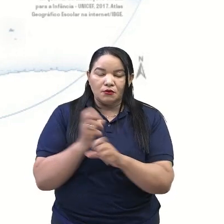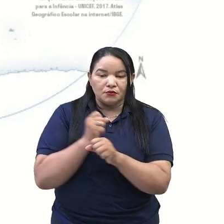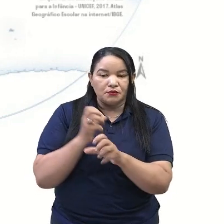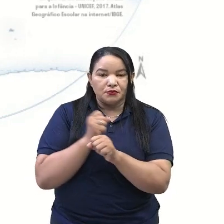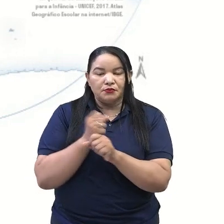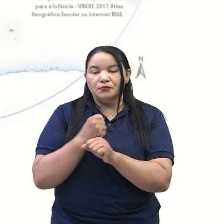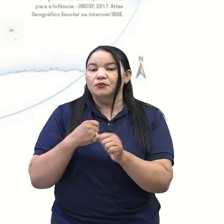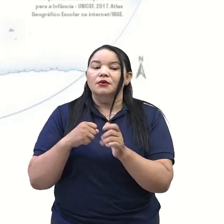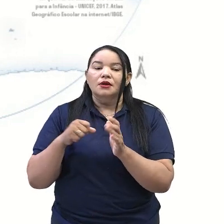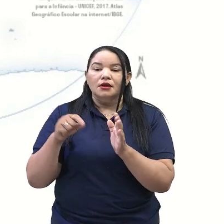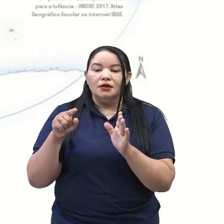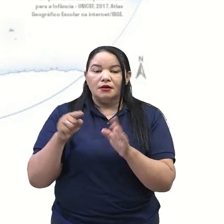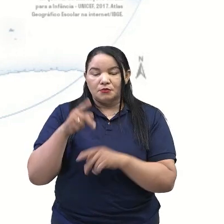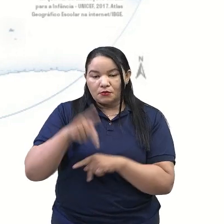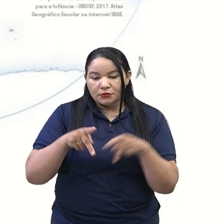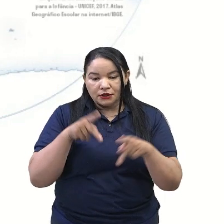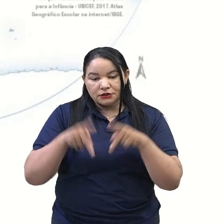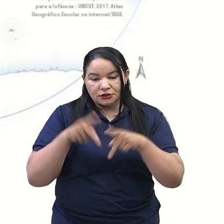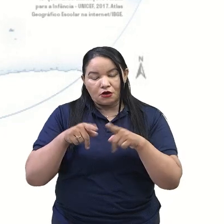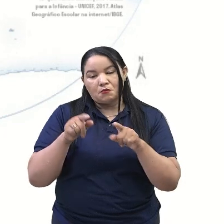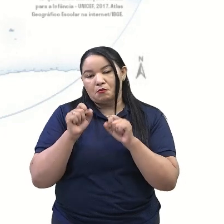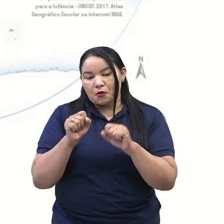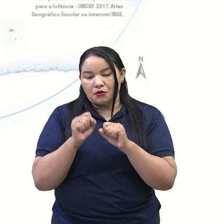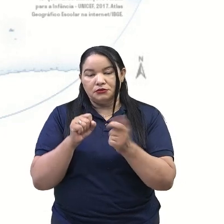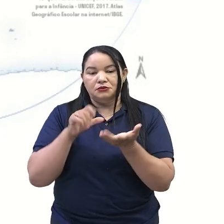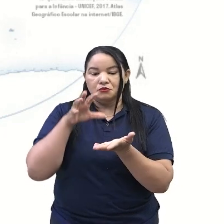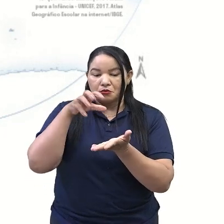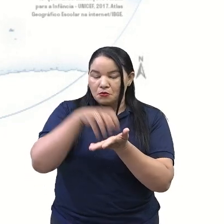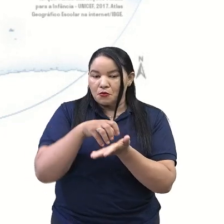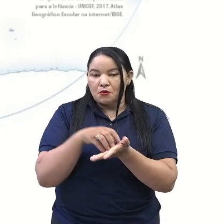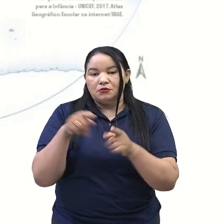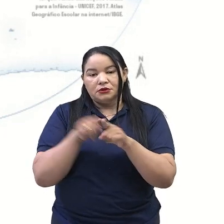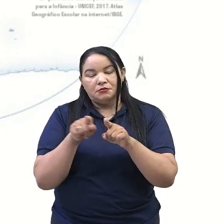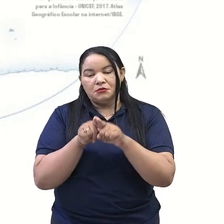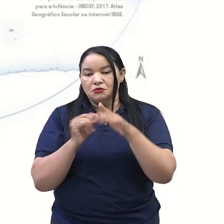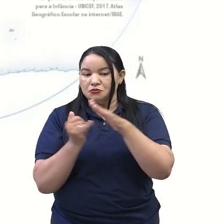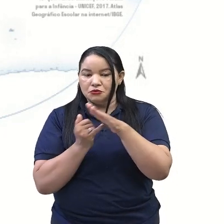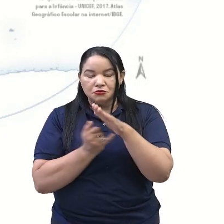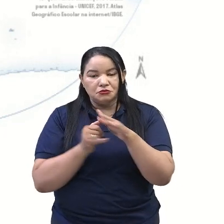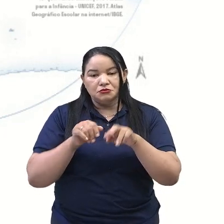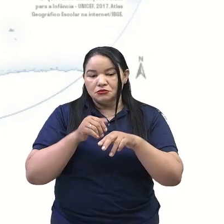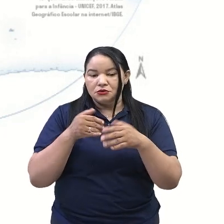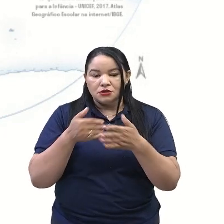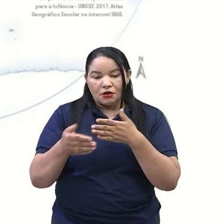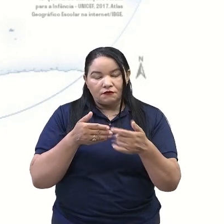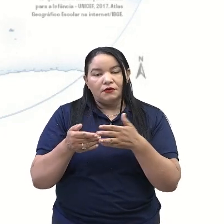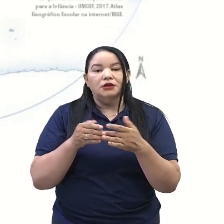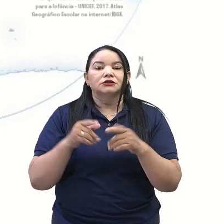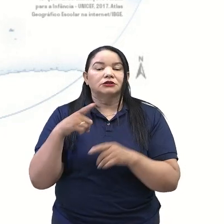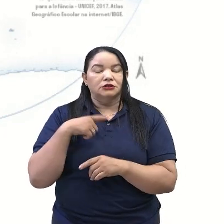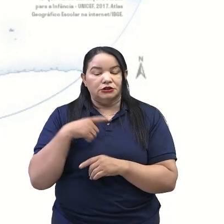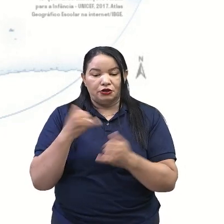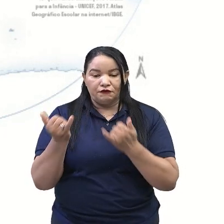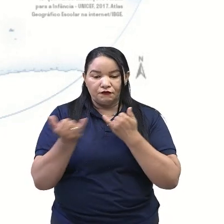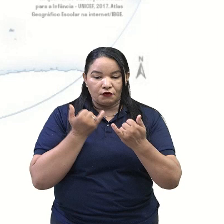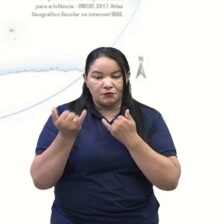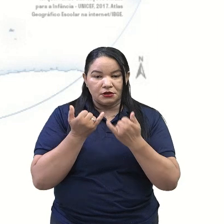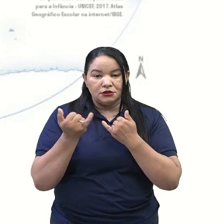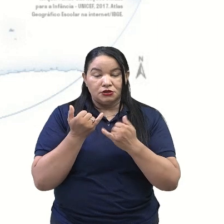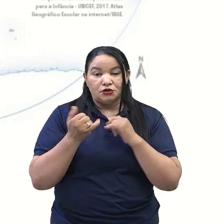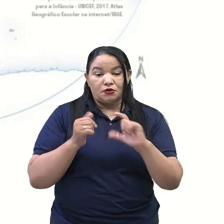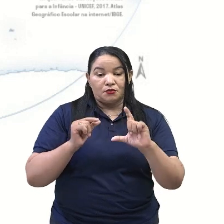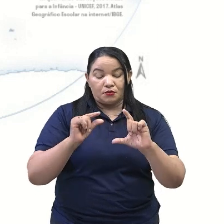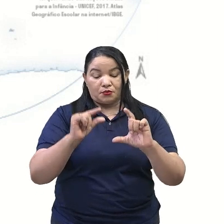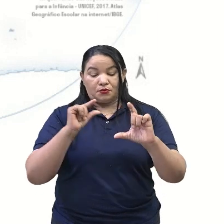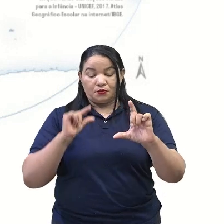pode ser de alguma instituição, de algum órgão, por exemplo. A fonte, normalmente, ela está num cantinho, assim, bem discreto, em